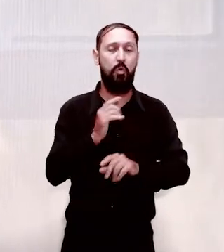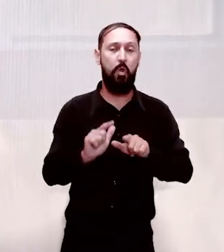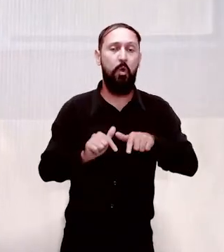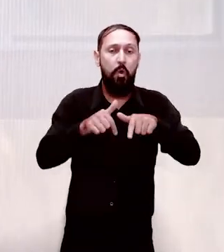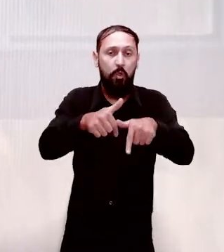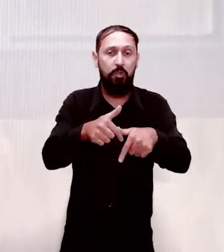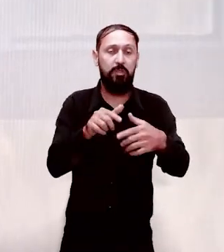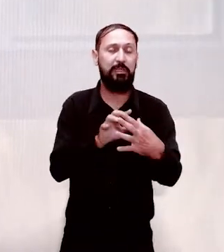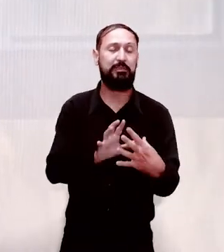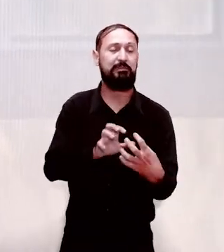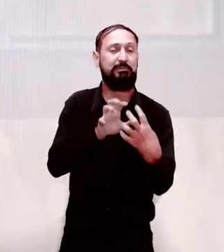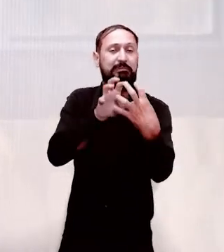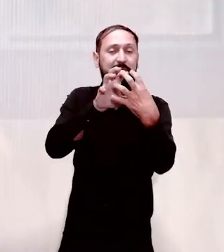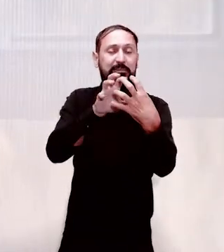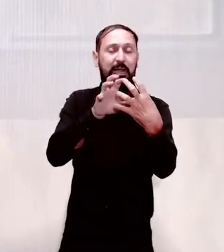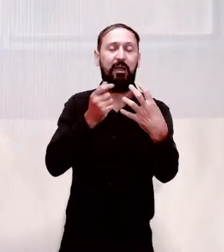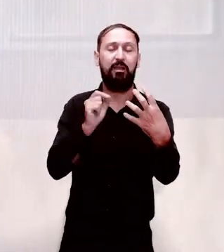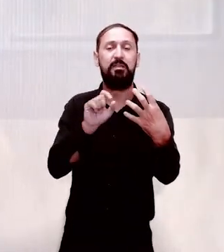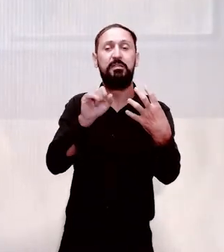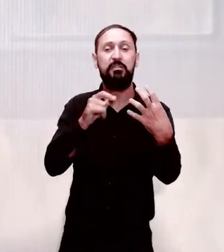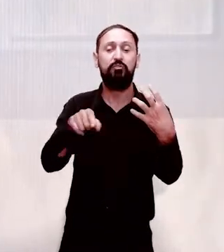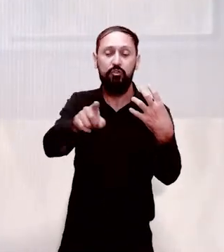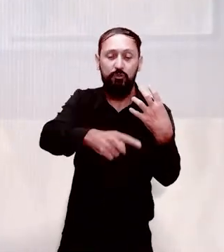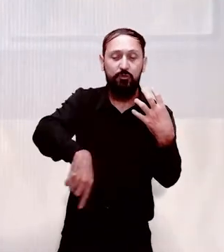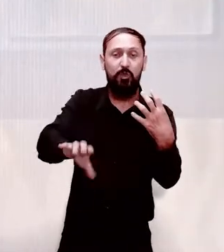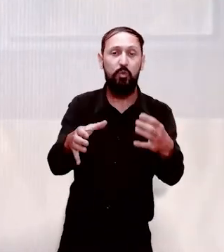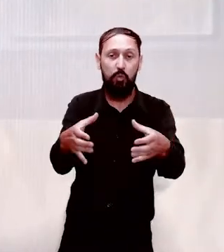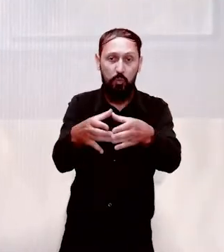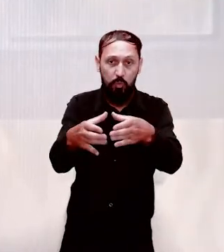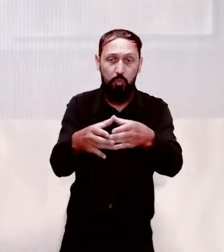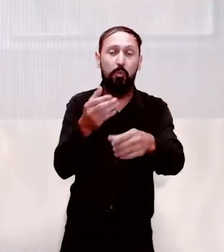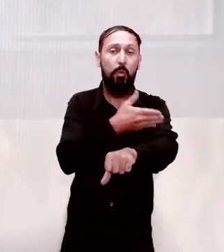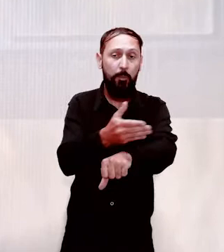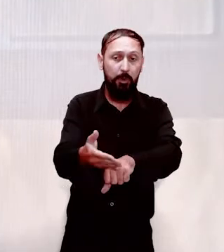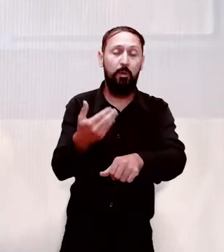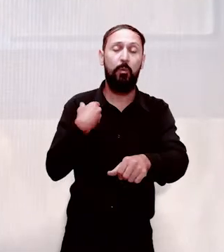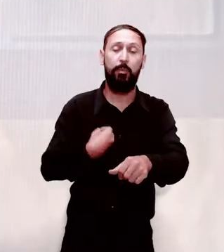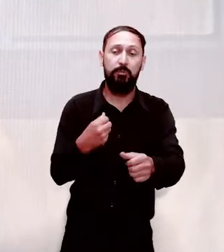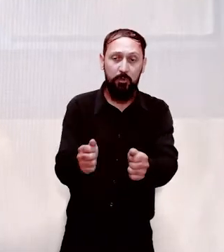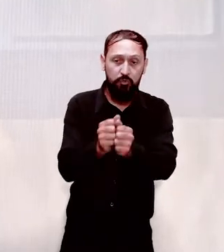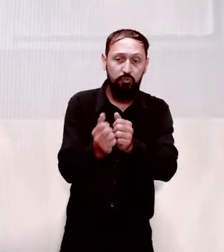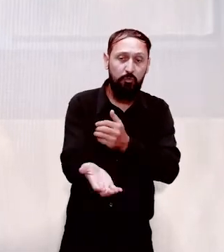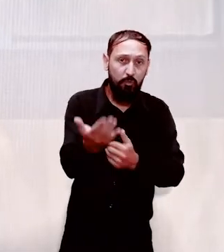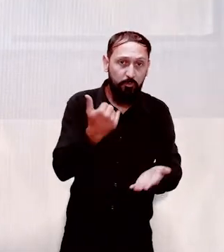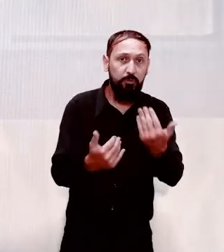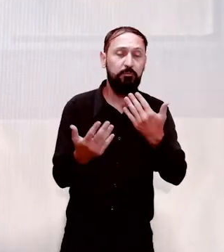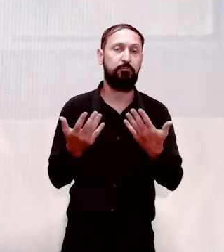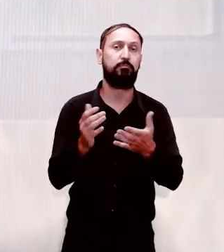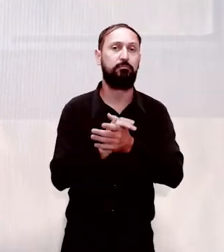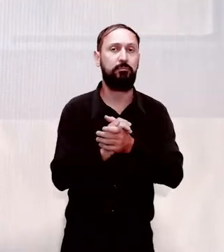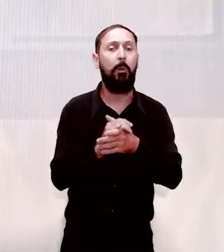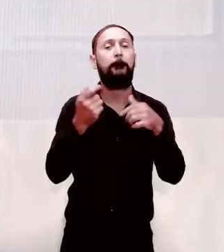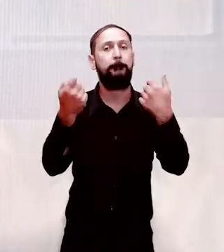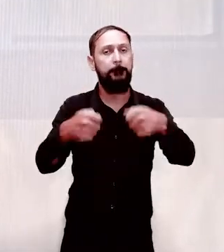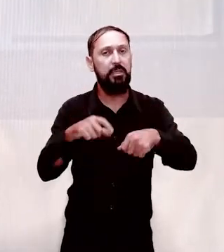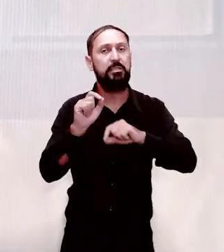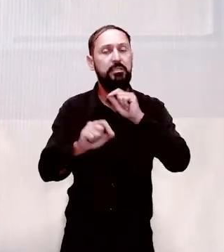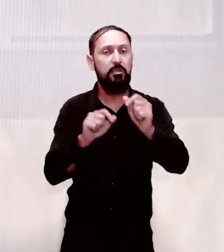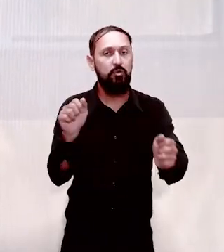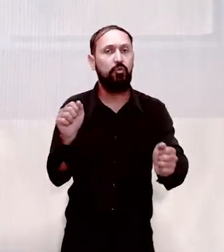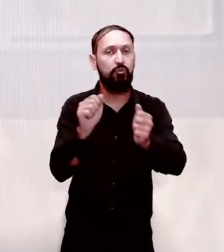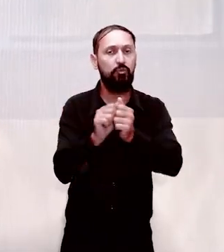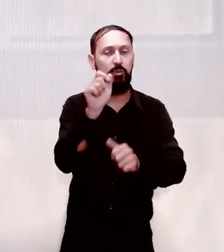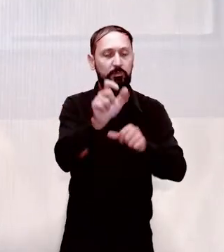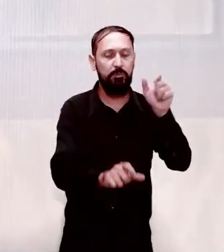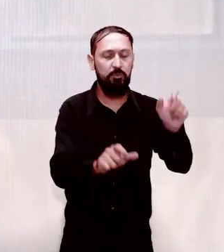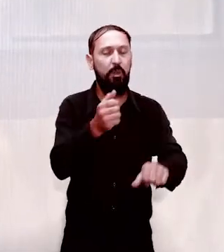contra o racismo no Brasil se não for com a participação das pessoas brancas. Então, a luta antirracista nesse país tem que